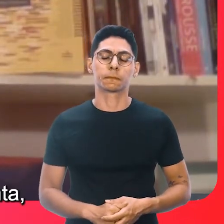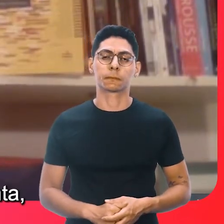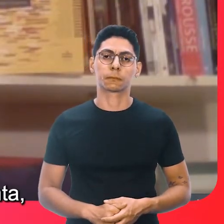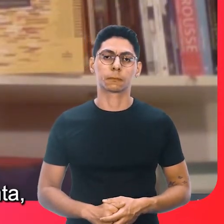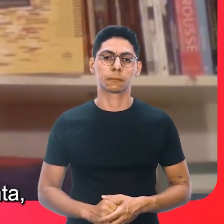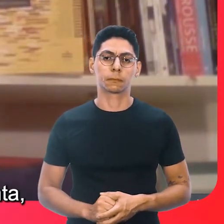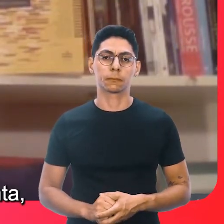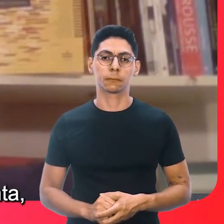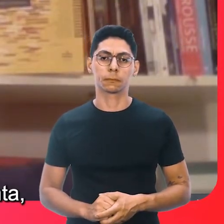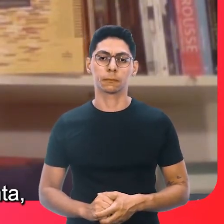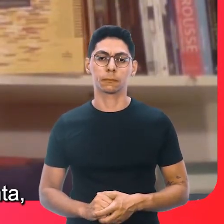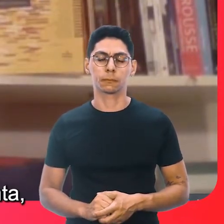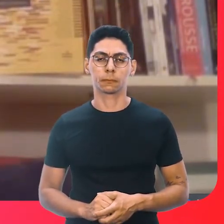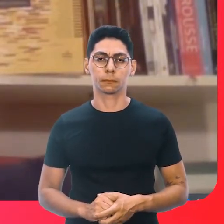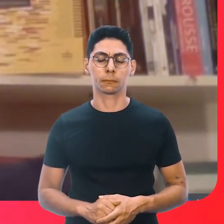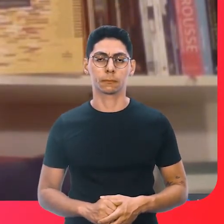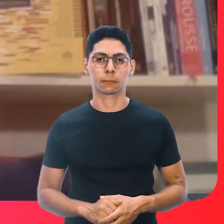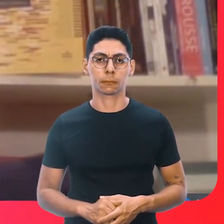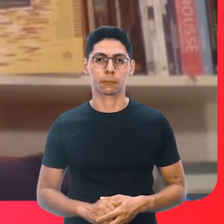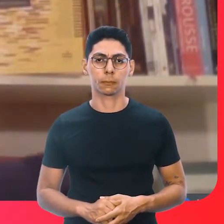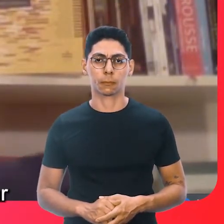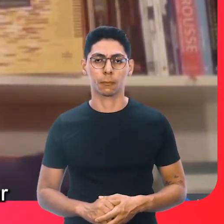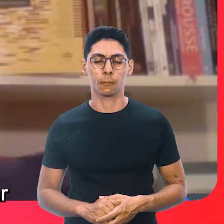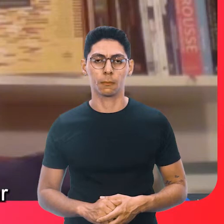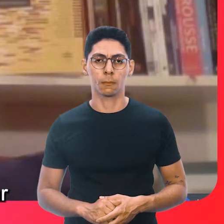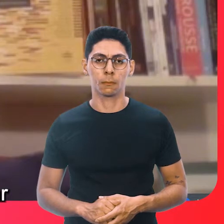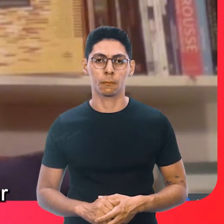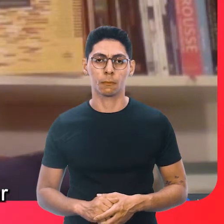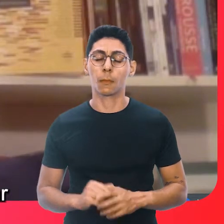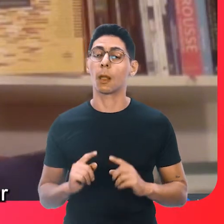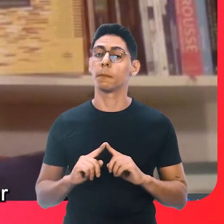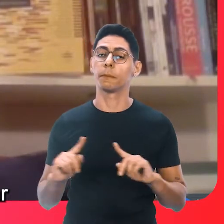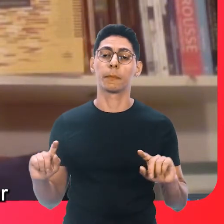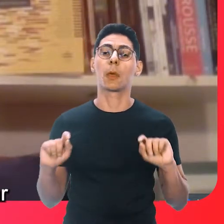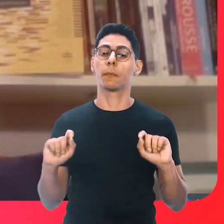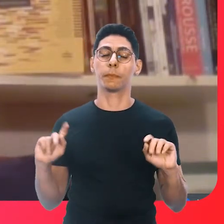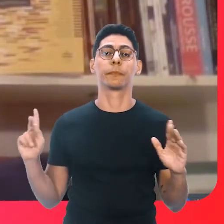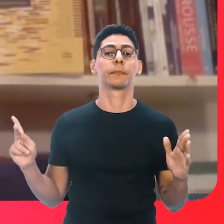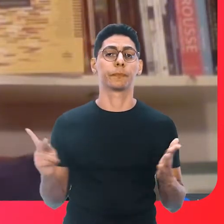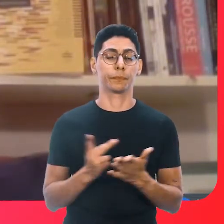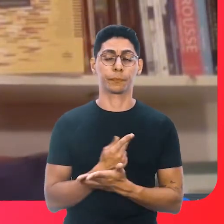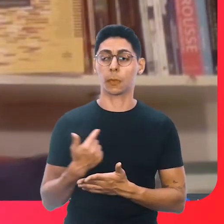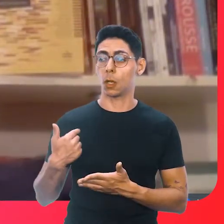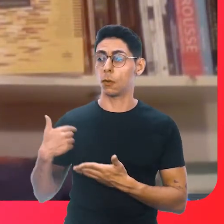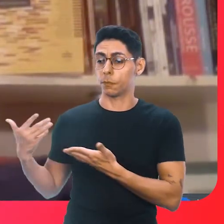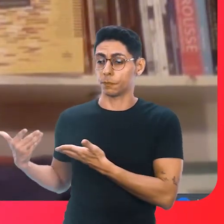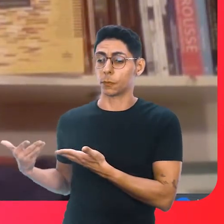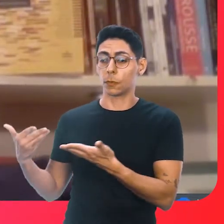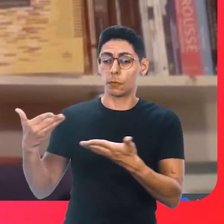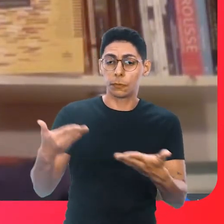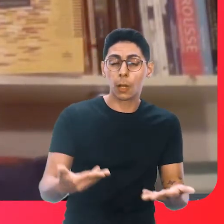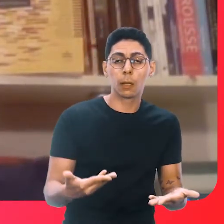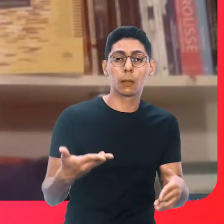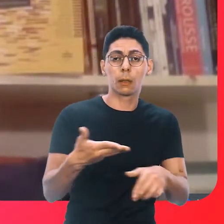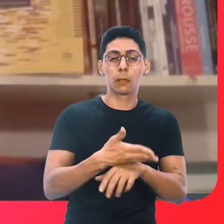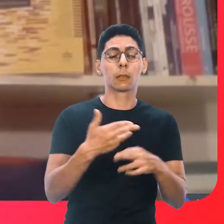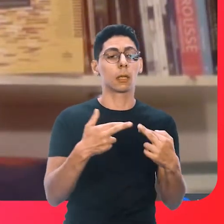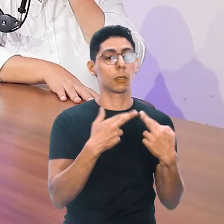voltando um bocadinho aí na sua pergunta, quando eu fui convidado para participar dessa reunião no Colégio